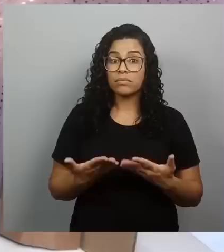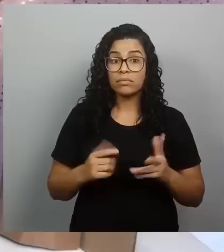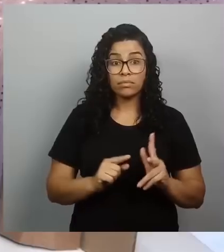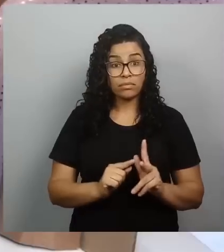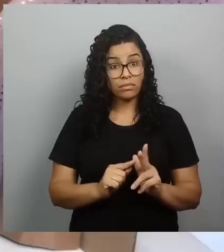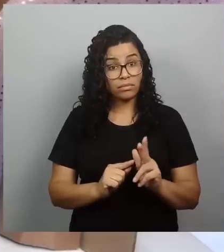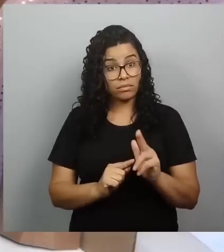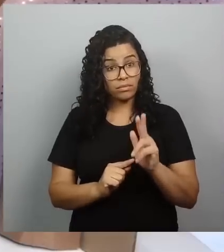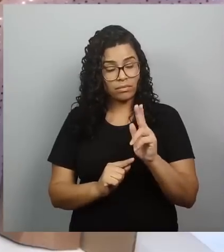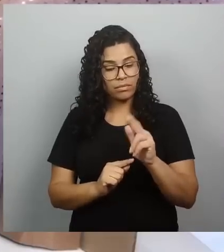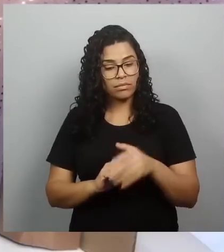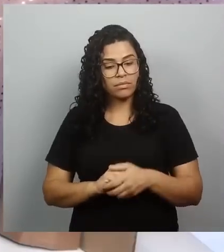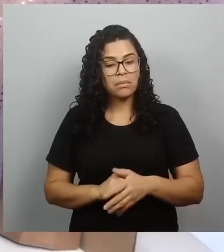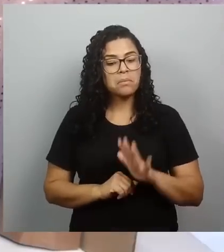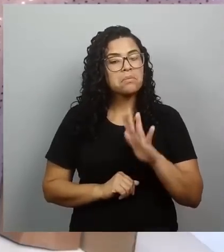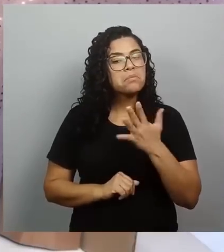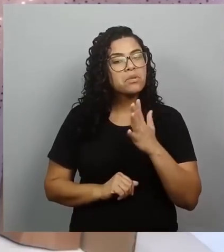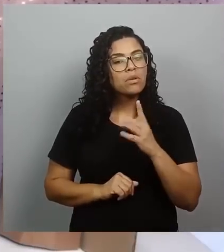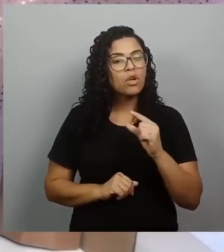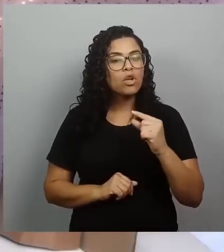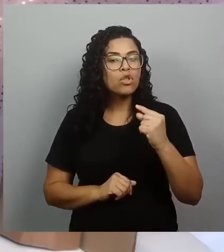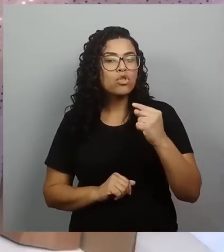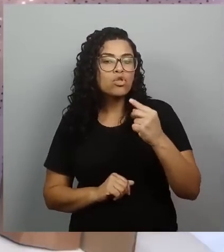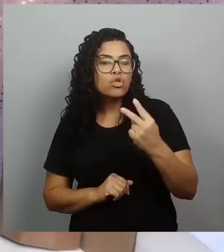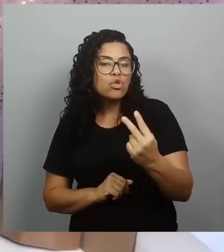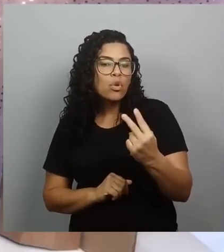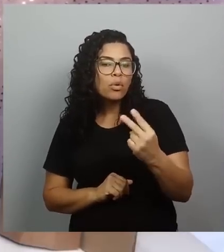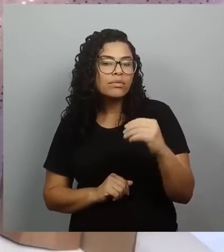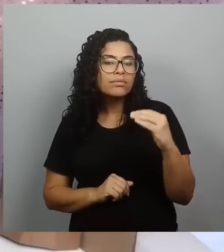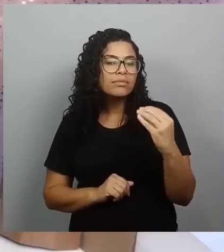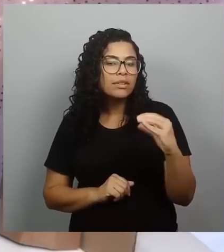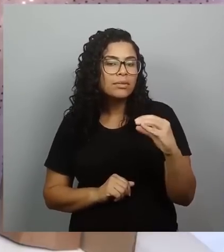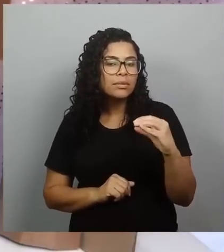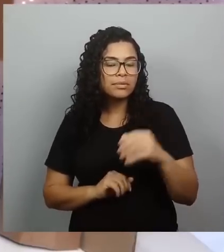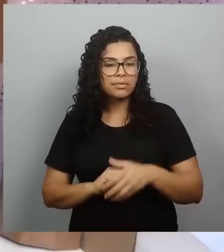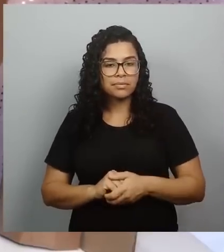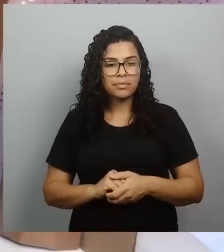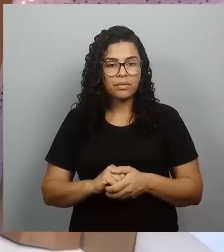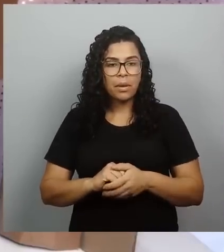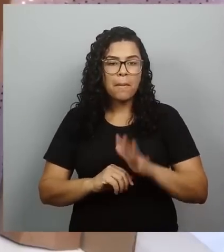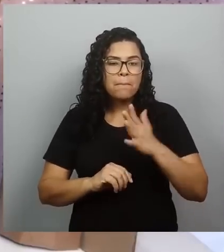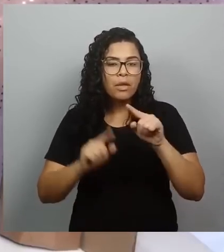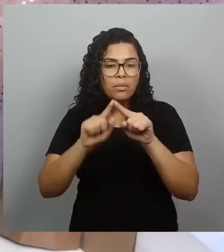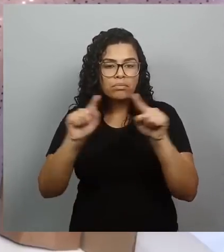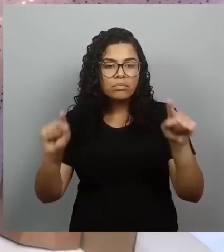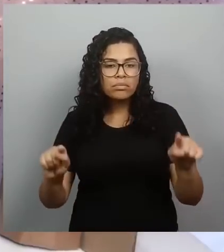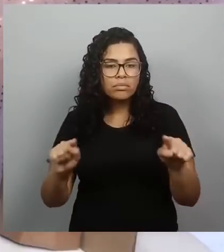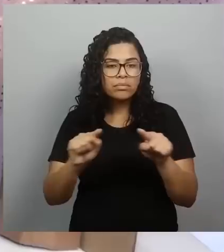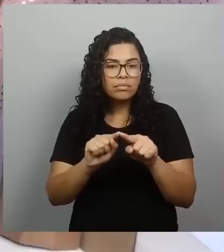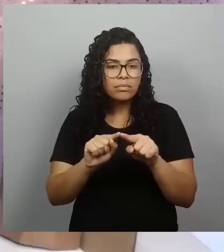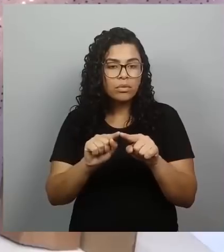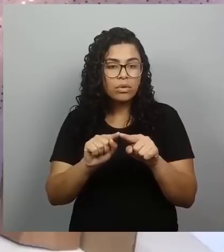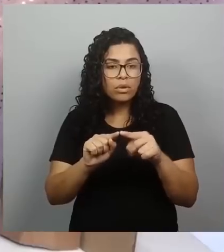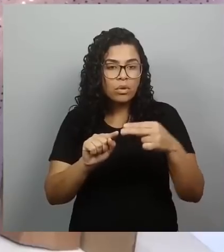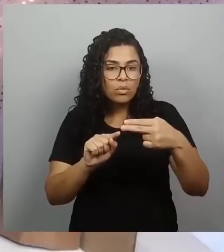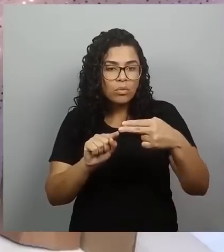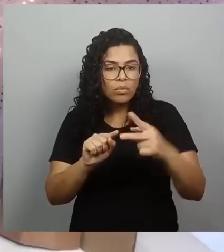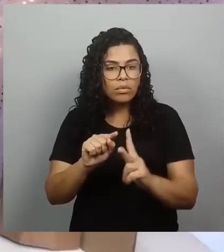corte aqui embaixo aproximadamente 2 centímetros, em torno de 2 dedos de